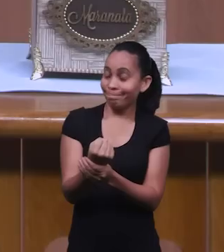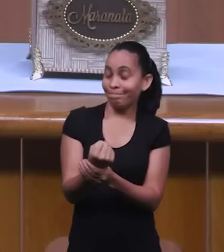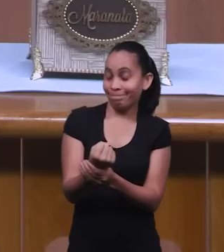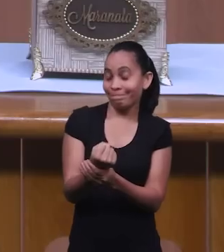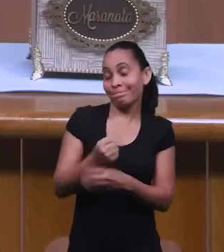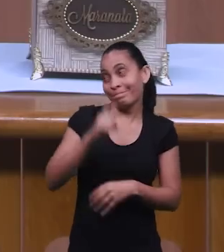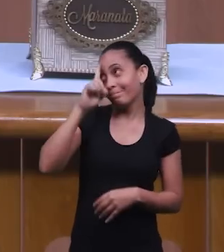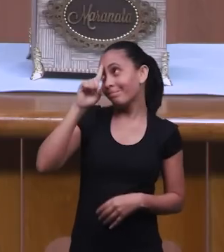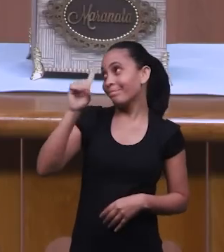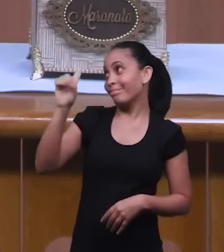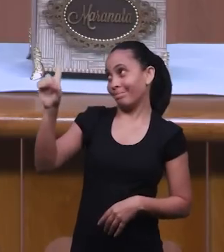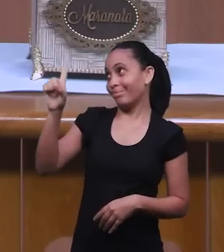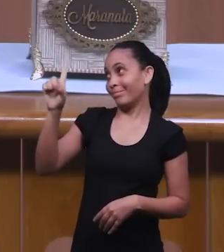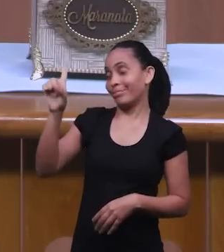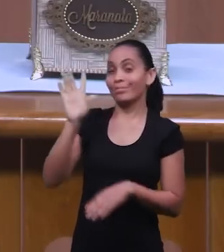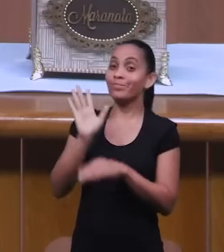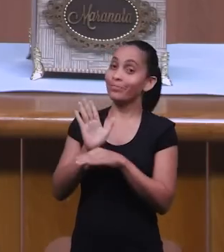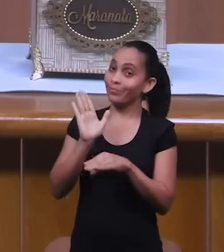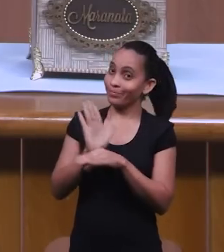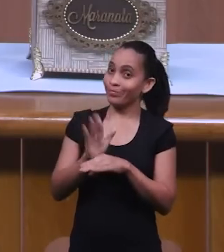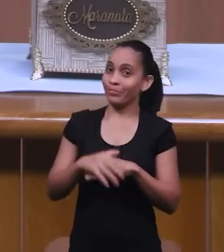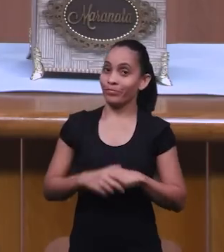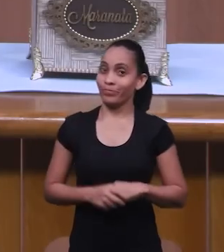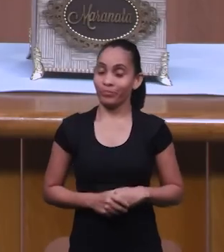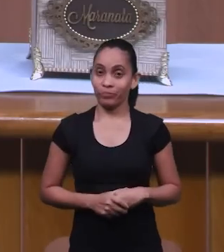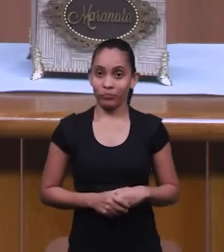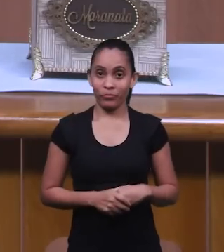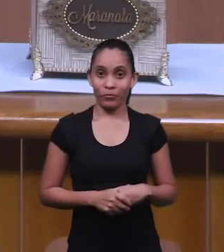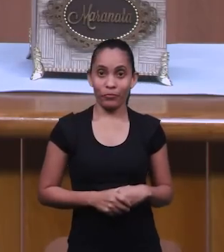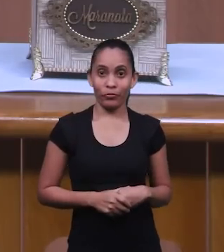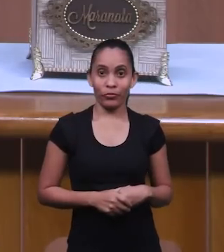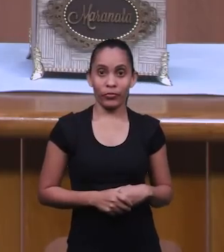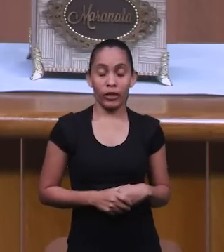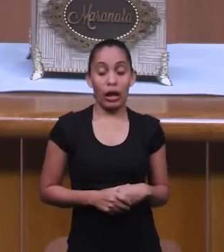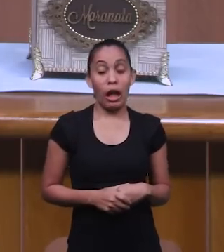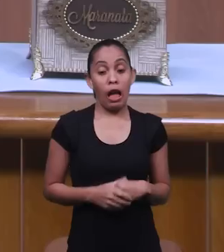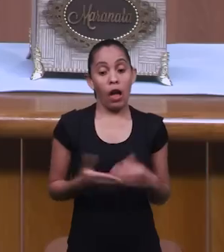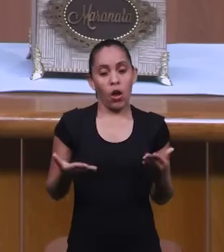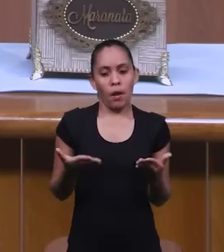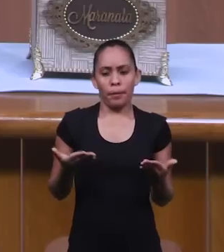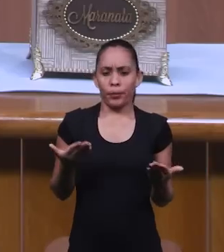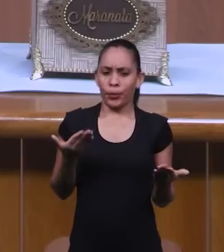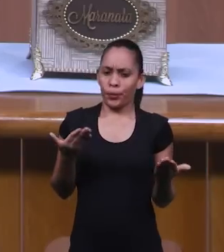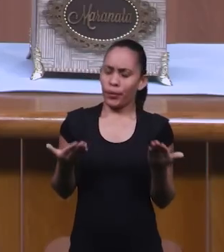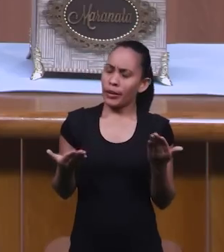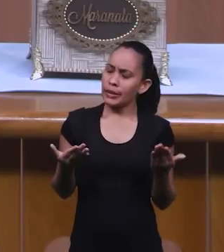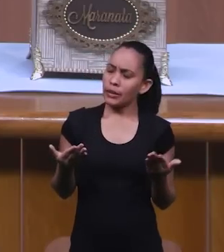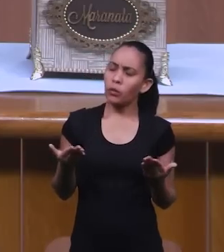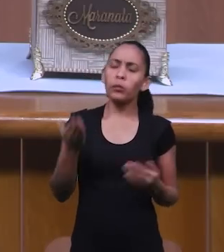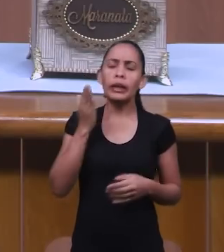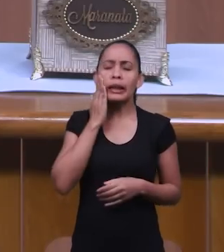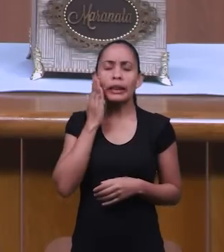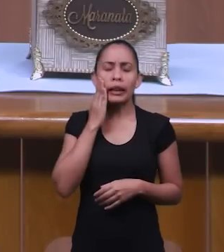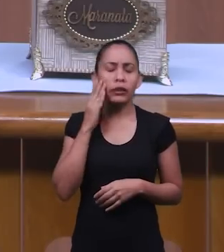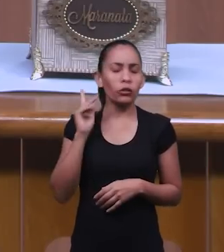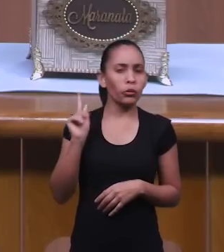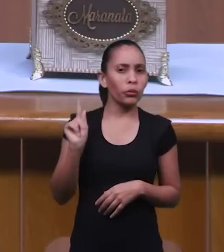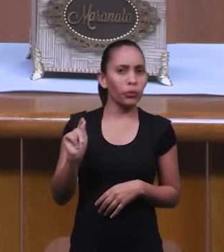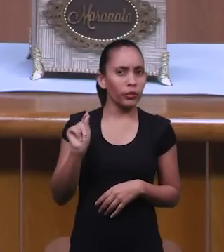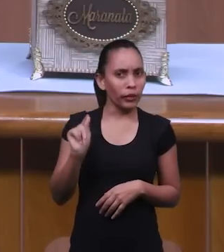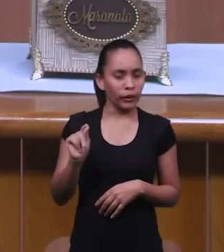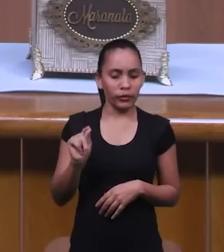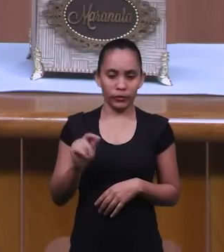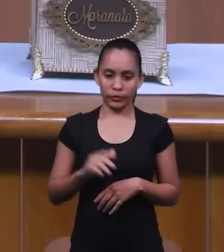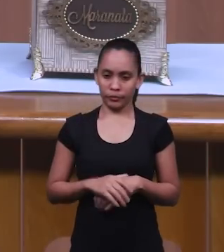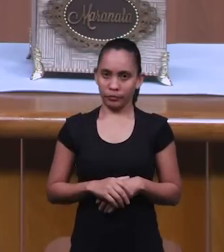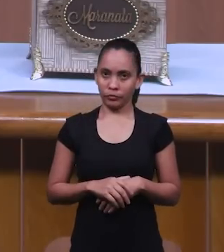quem dava toda a proteção que ele precisava. E, por comparação, entende-se, portanto, que o tributo dos